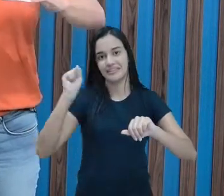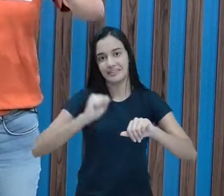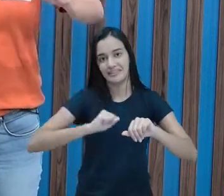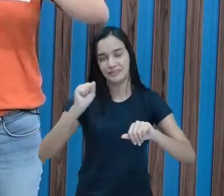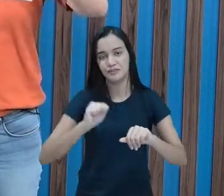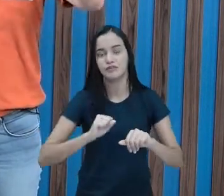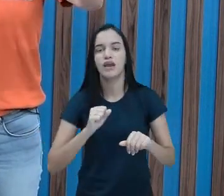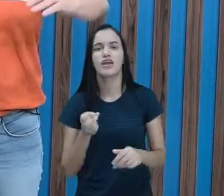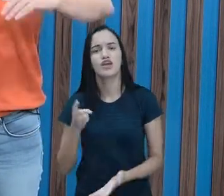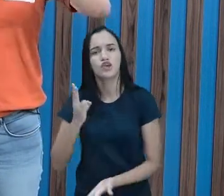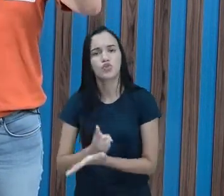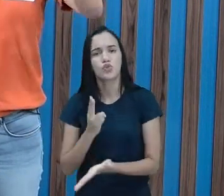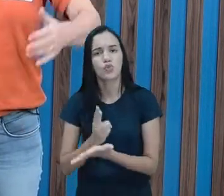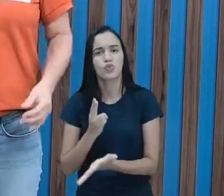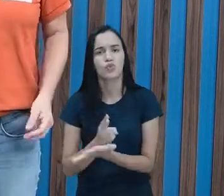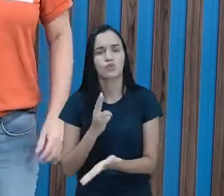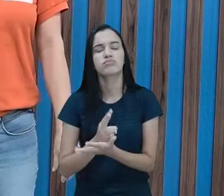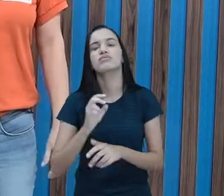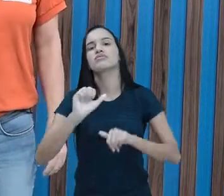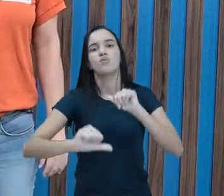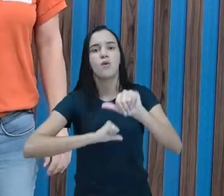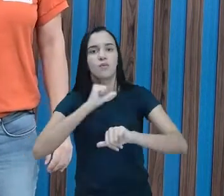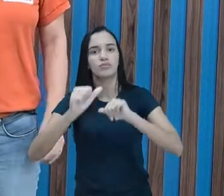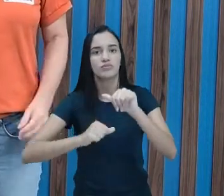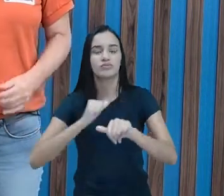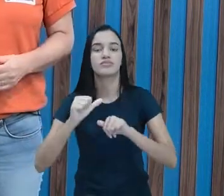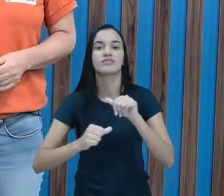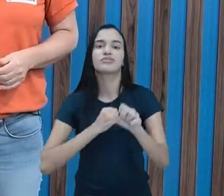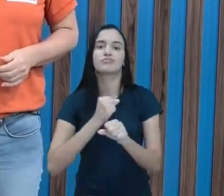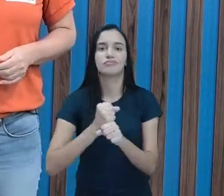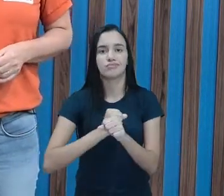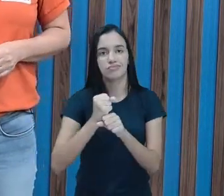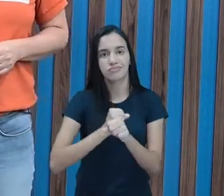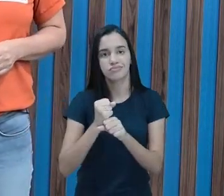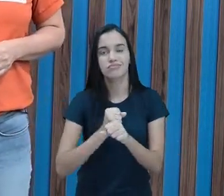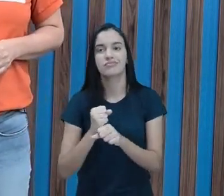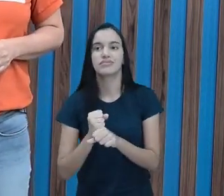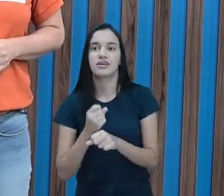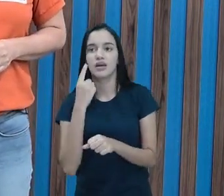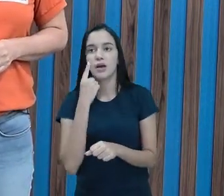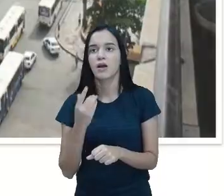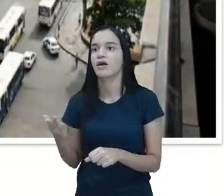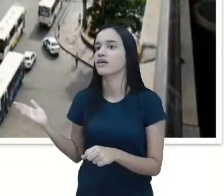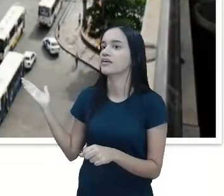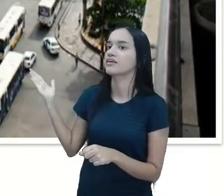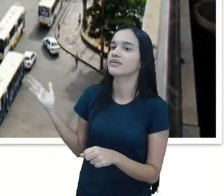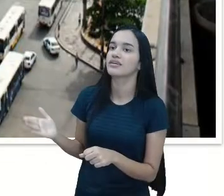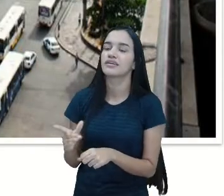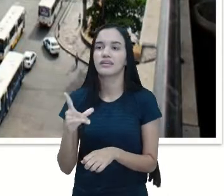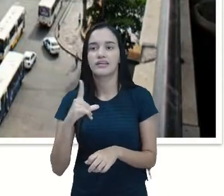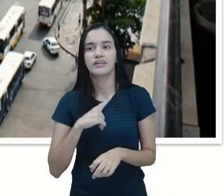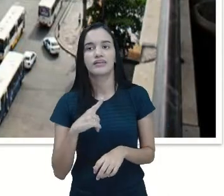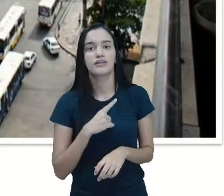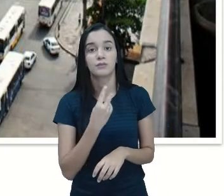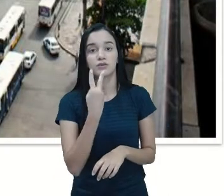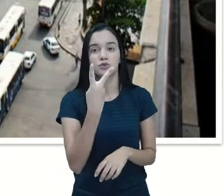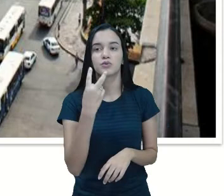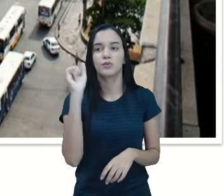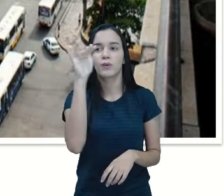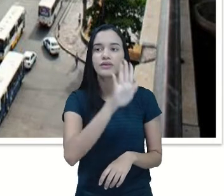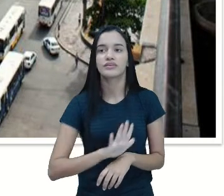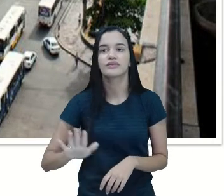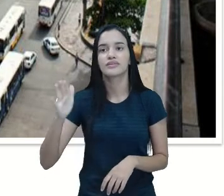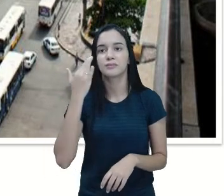e continua mudando com o passar dos anos. E aí, ó, nós temos duas imagens,